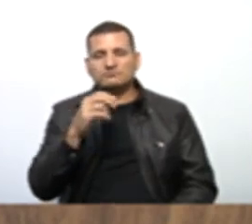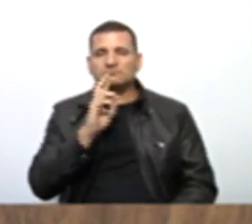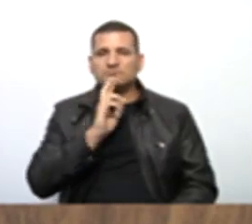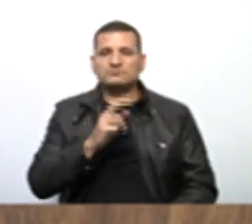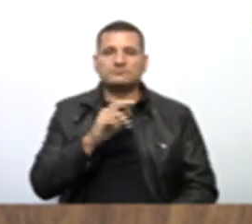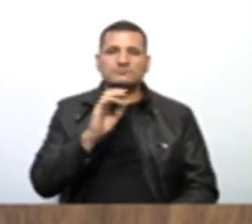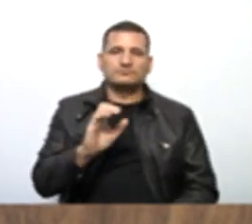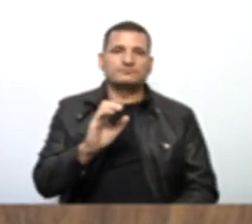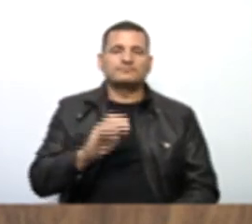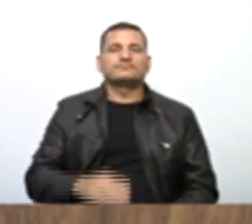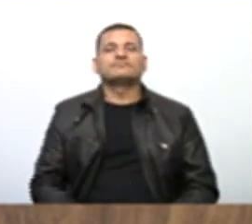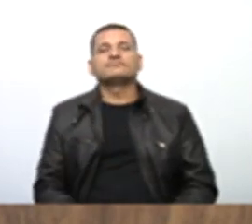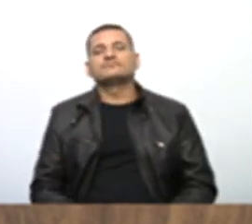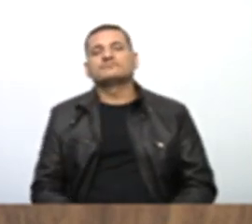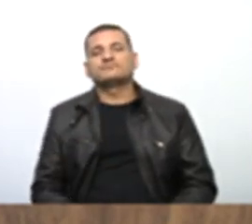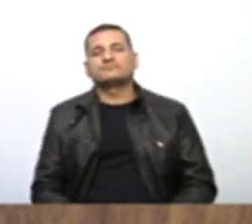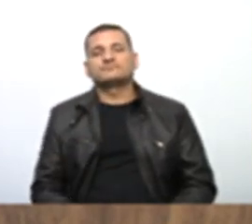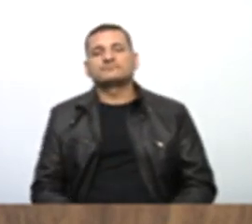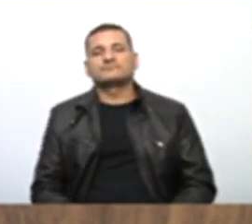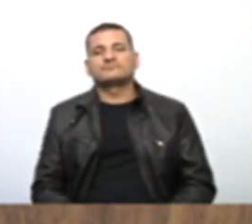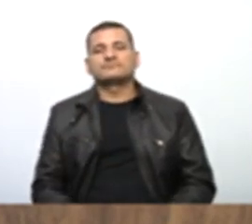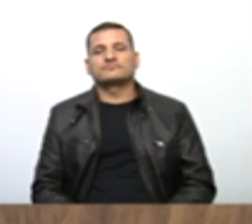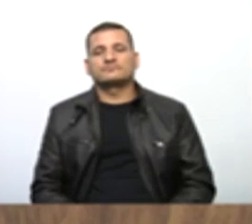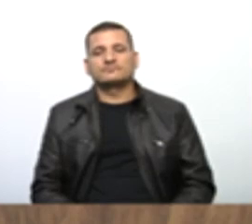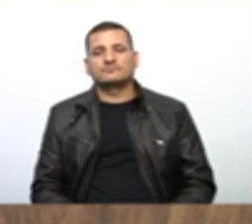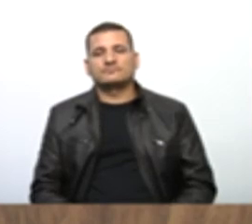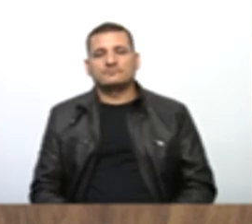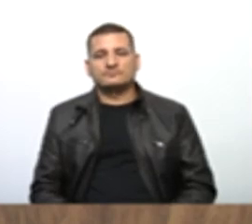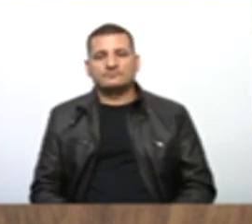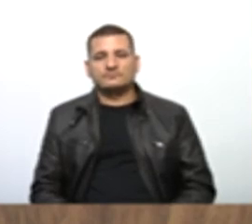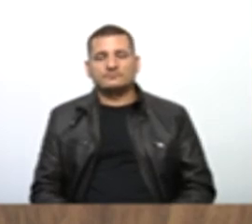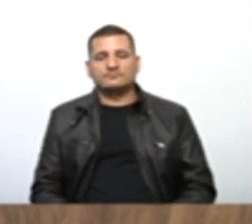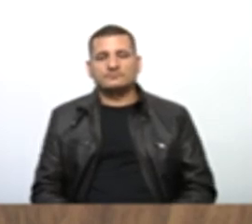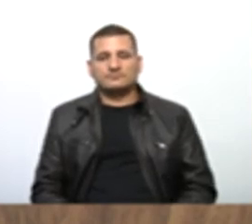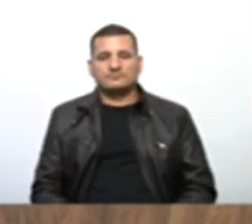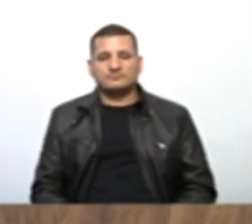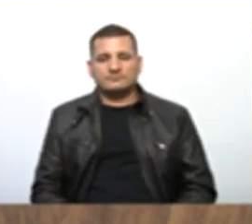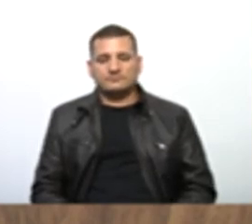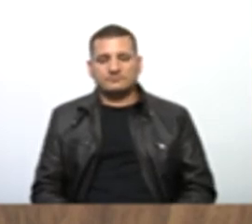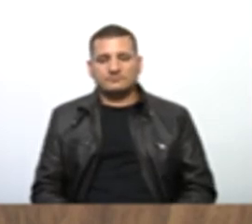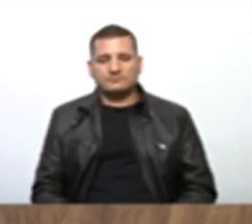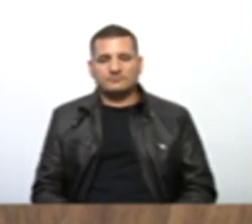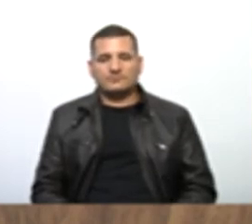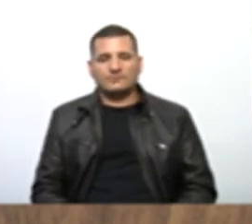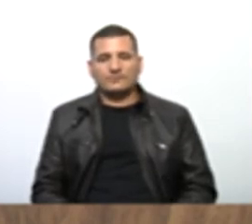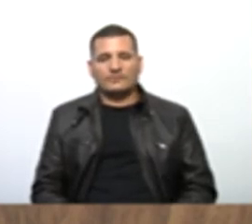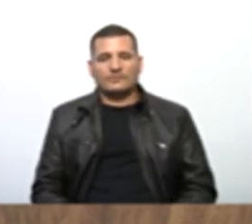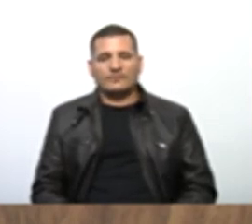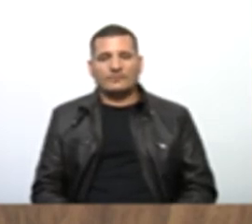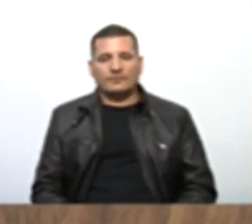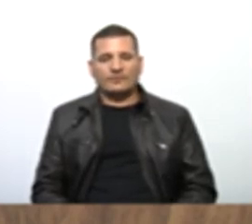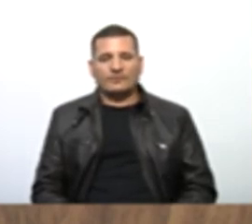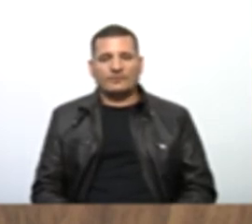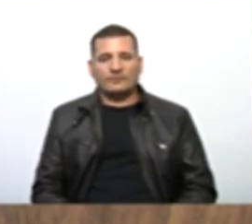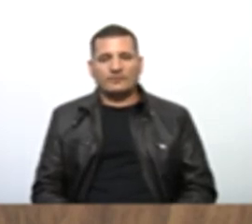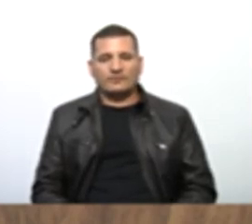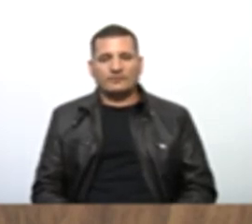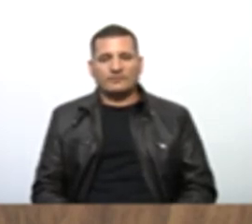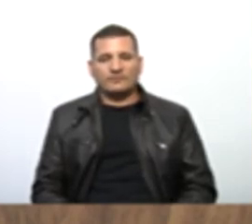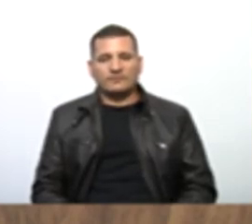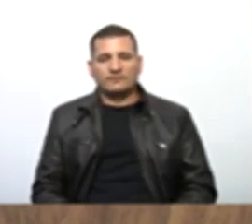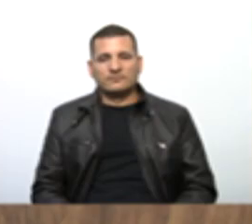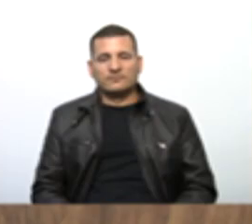branco verde azul branco azul verde e branco marrom e marrone letras e um para ver se tem mais alguém que acompanha